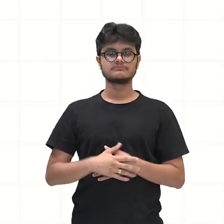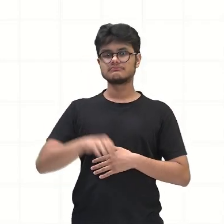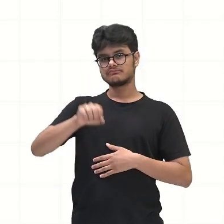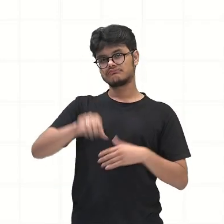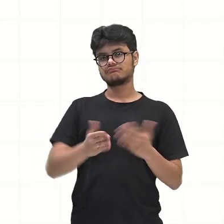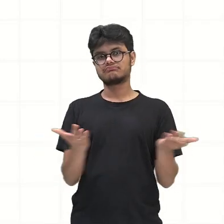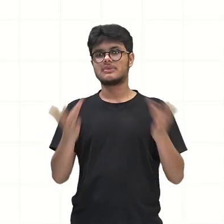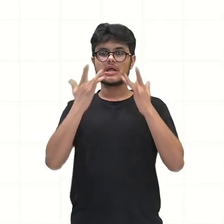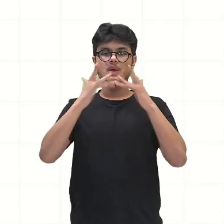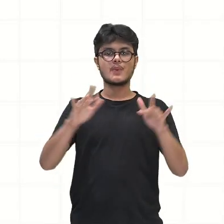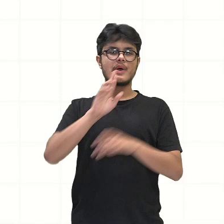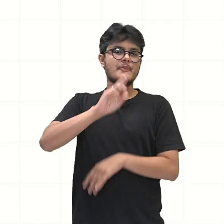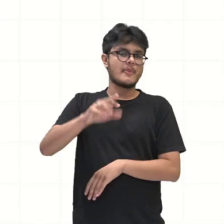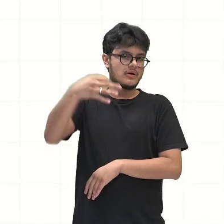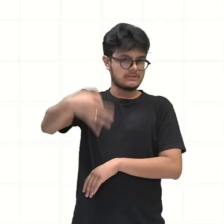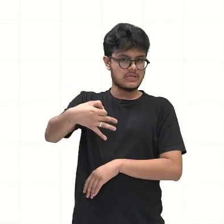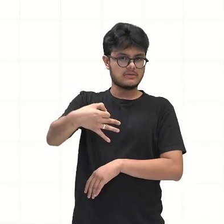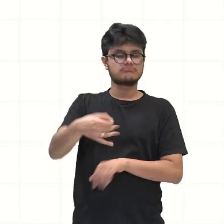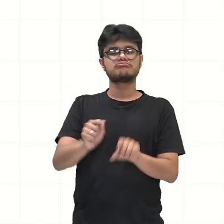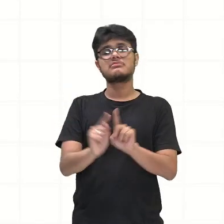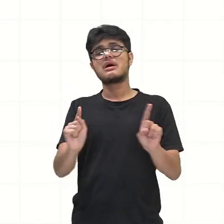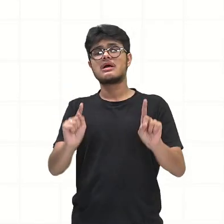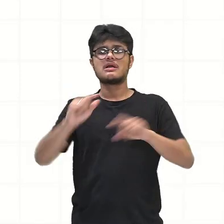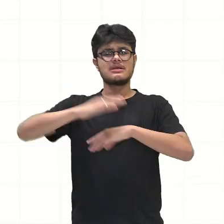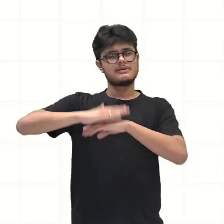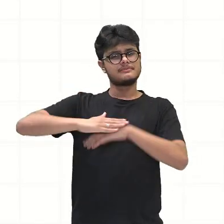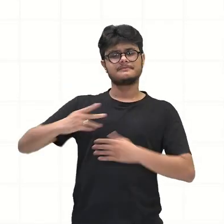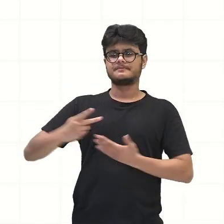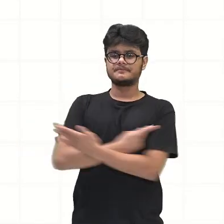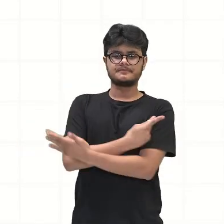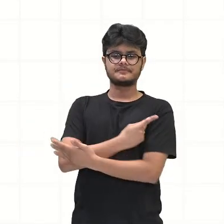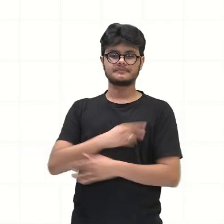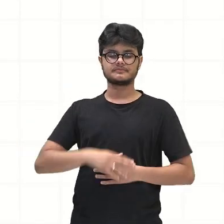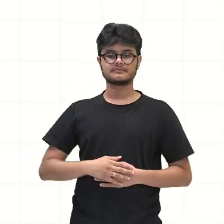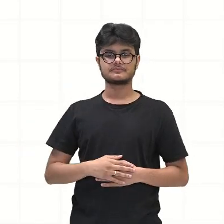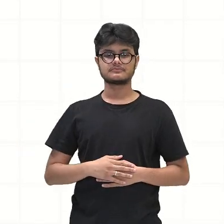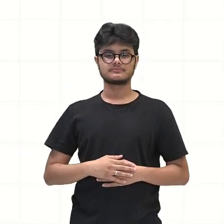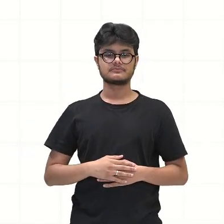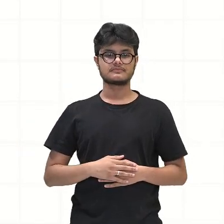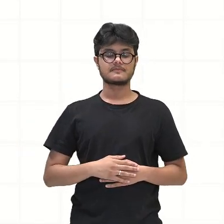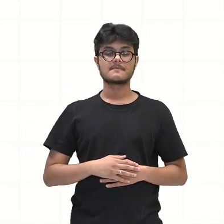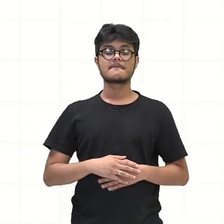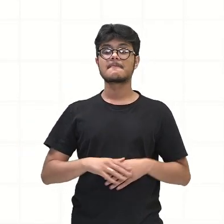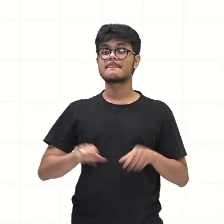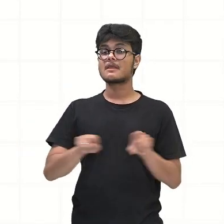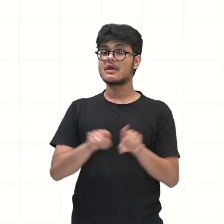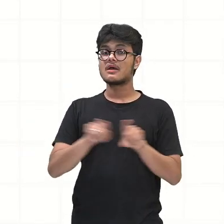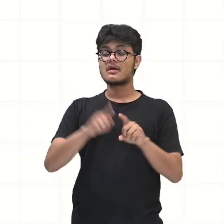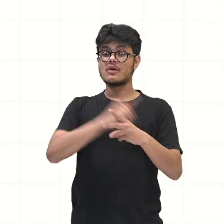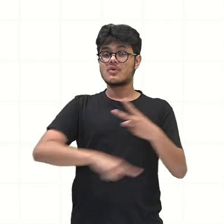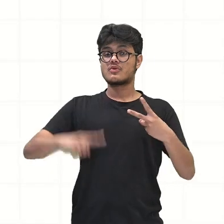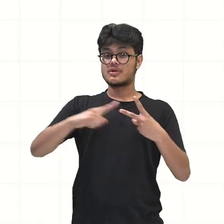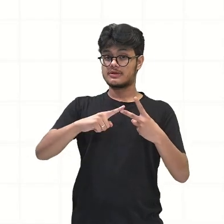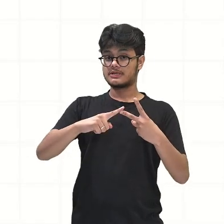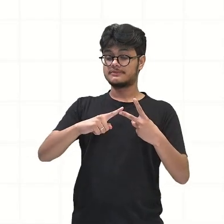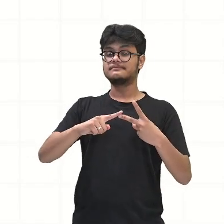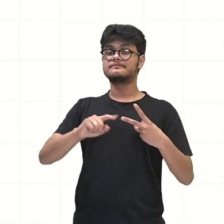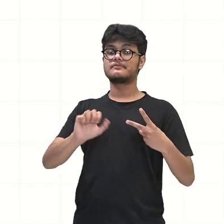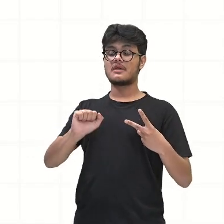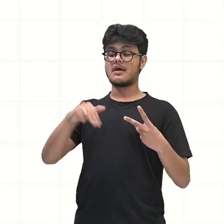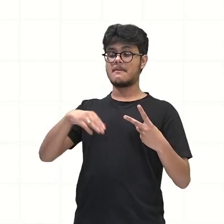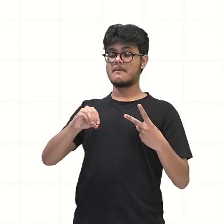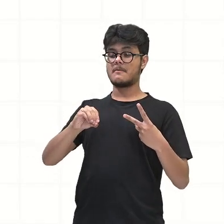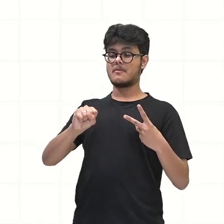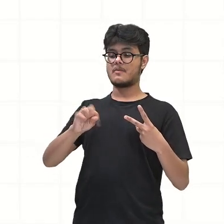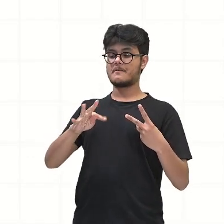consegue prever o resultado, né? Vai depender totalmente do acaso. Aí a gente viu aí o que é um espaço amostral, eu vou chamar de S.